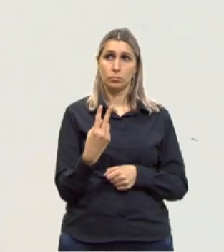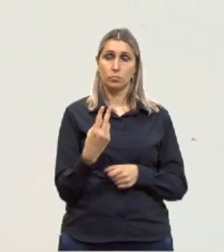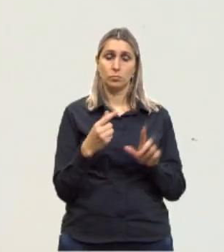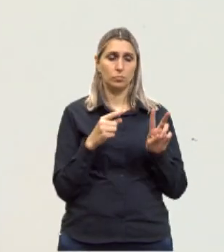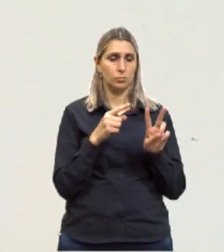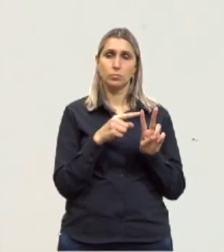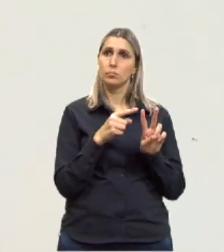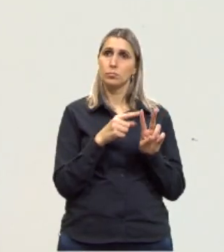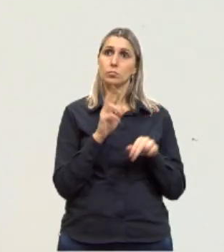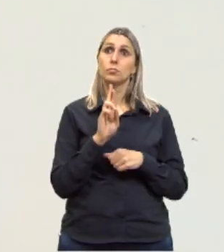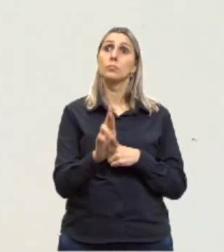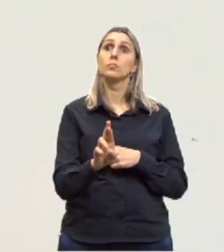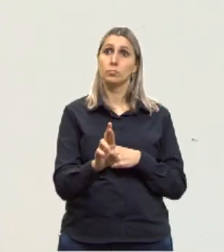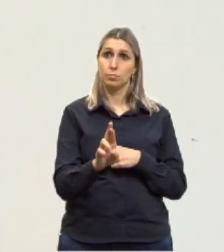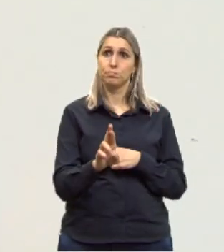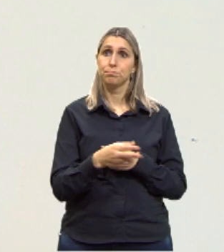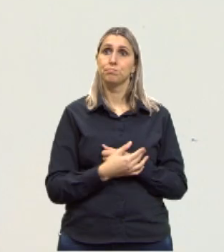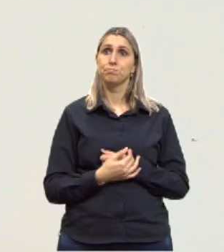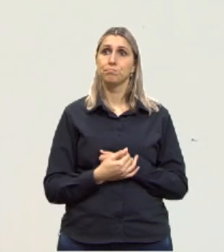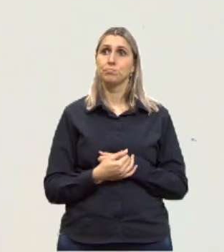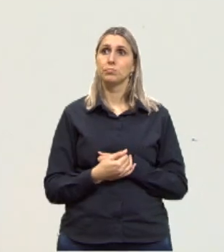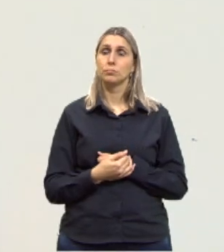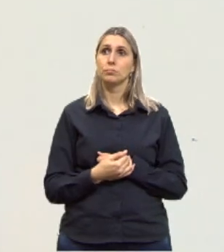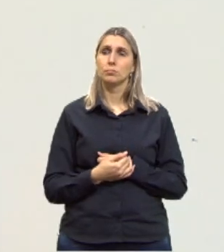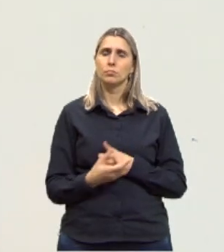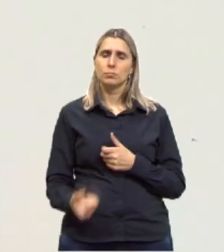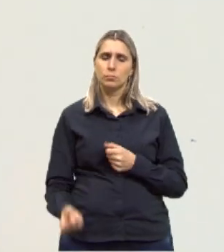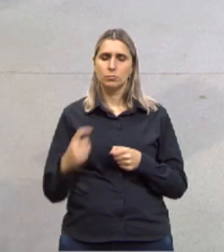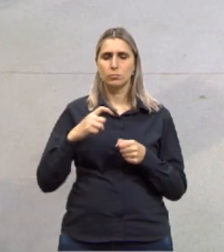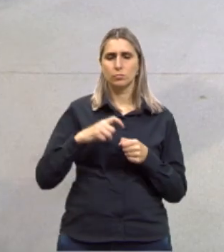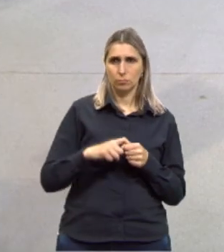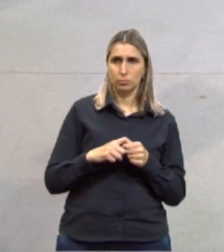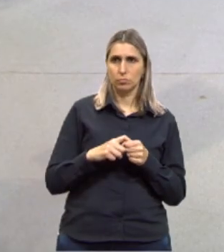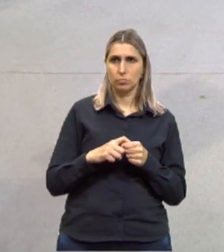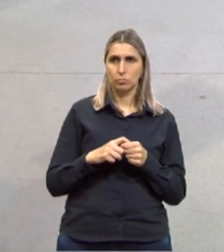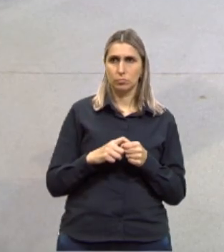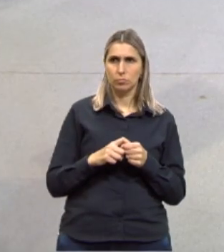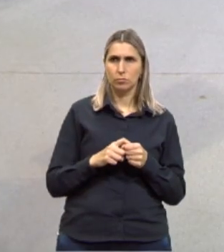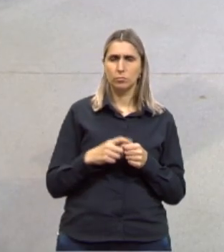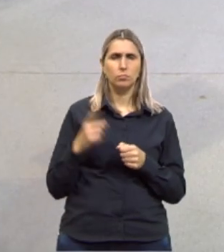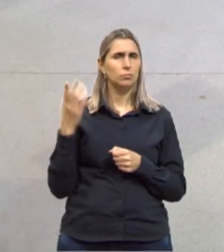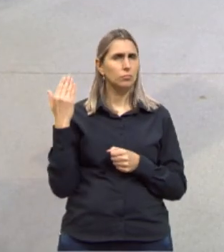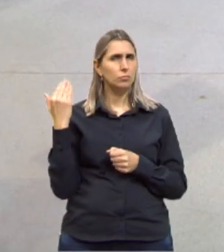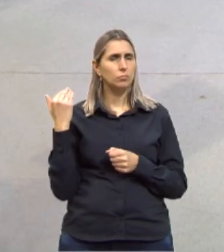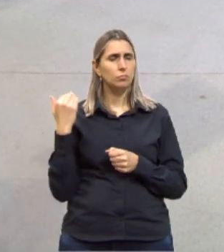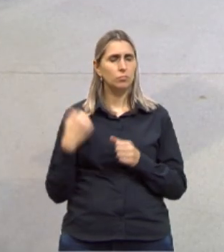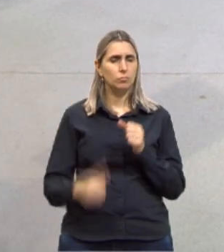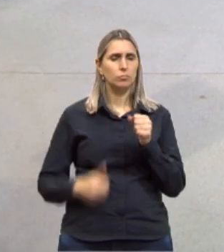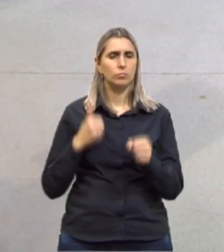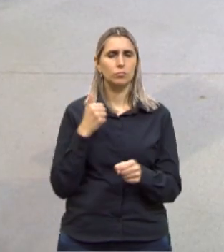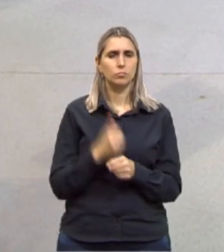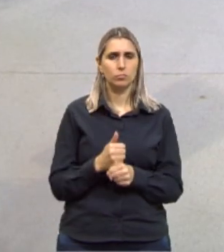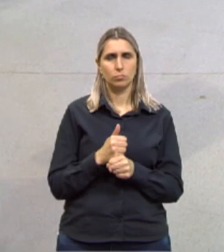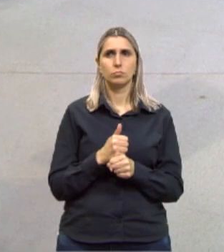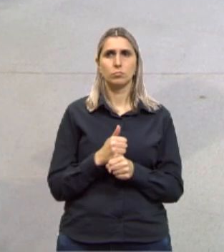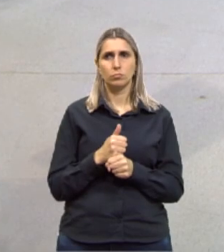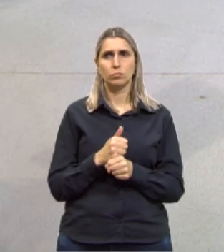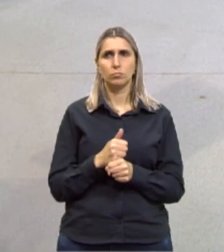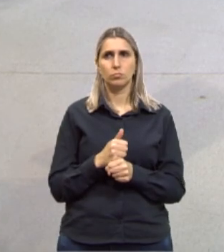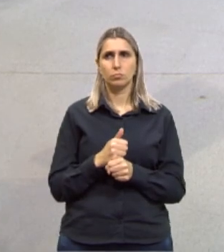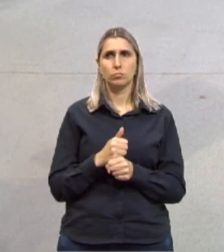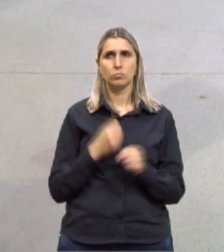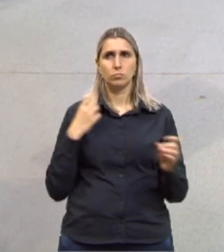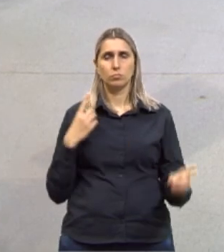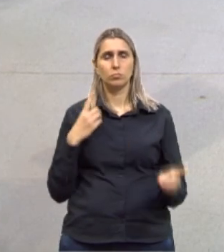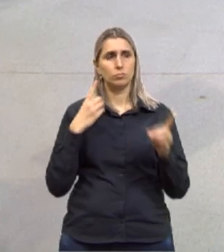da equação. Que a gente precisa fazer o quê? Voltar lá onde a gente substituiu para